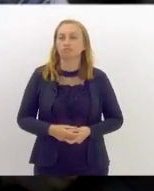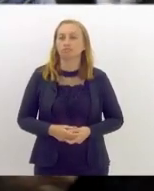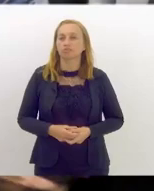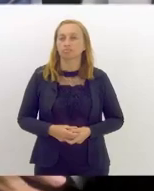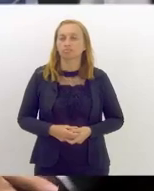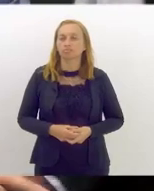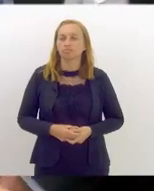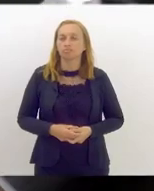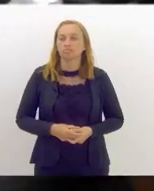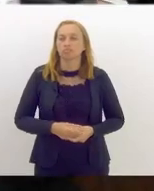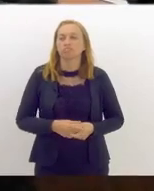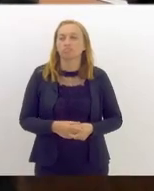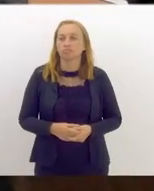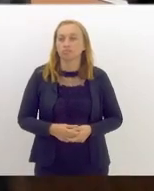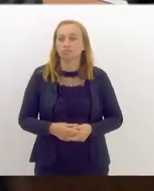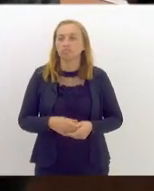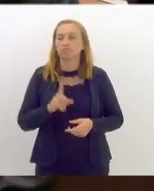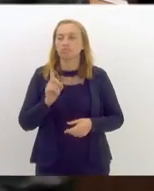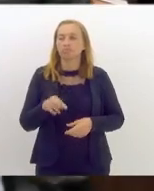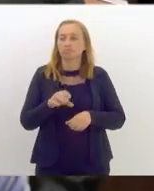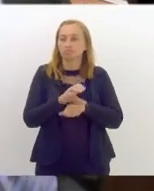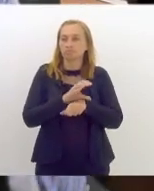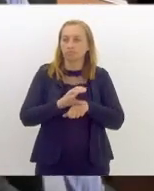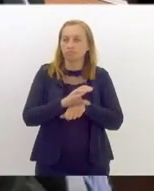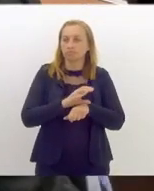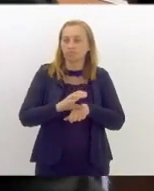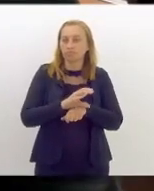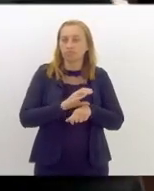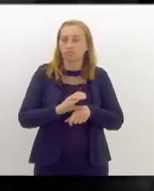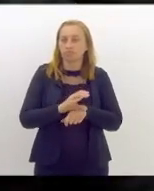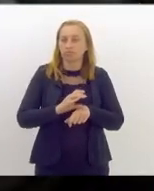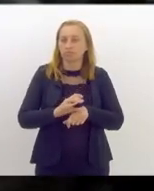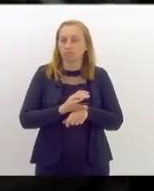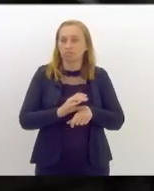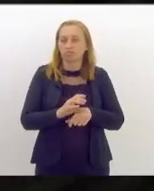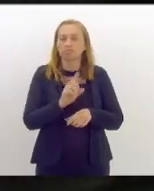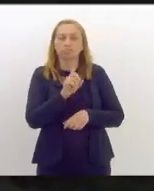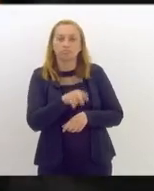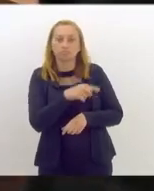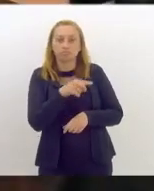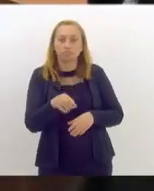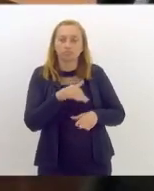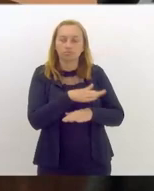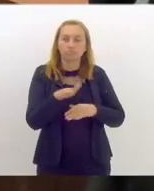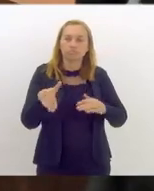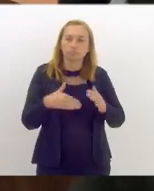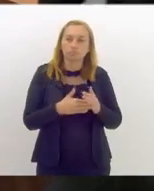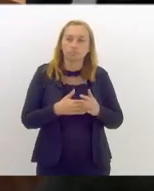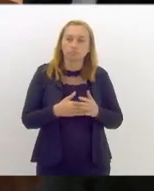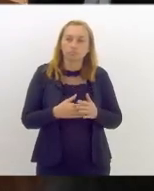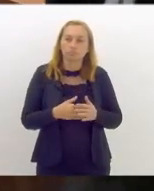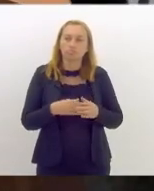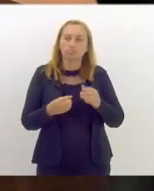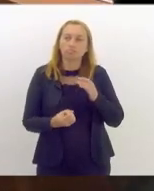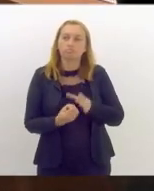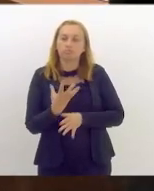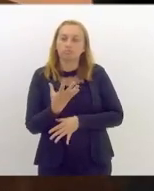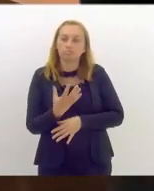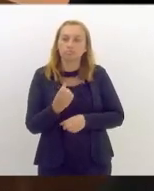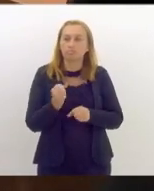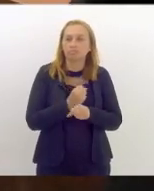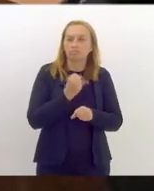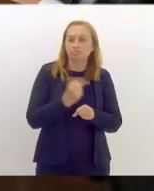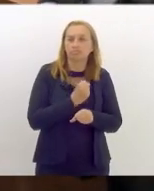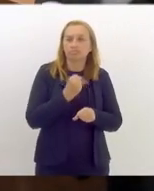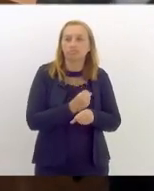um dispositivo constitucional que dispõe sobre a proibição total de construções nas